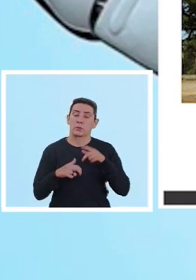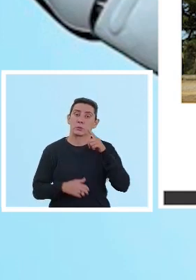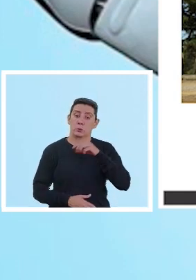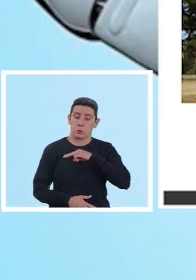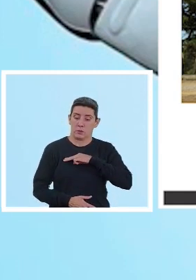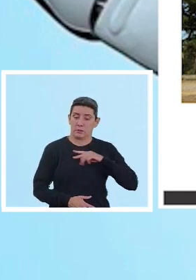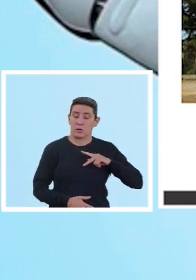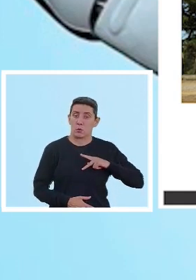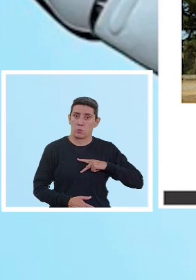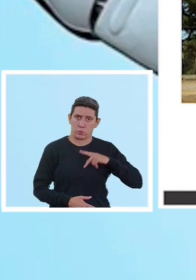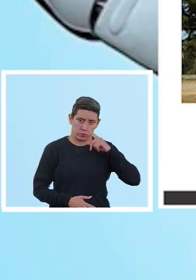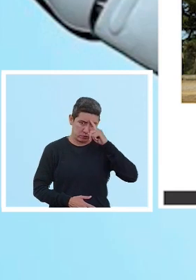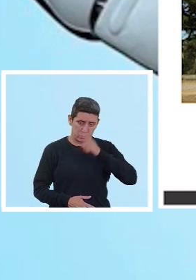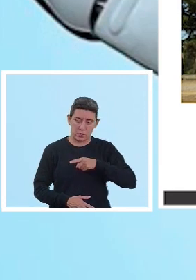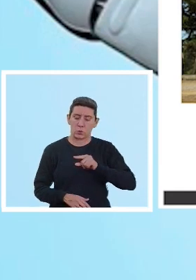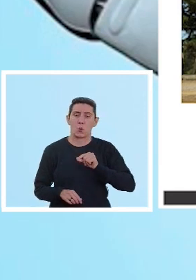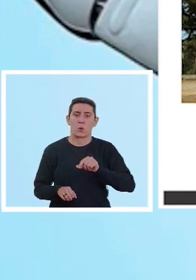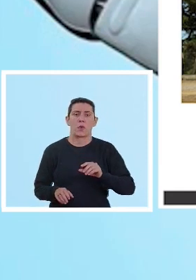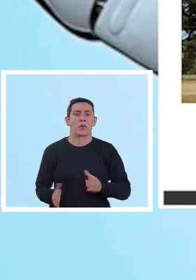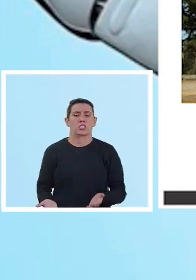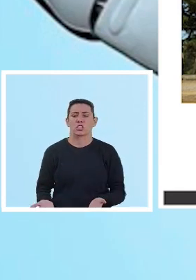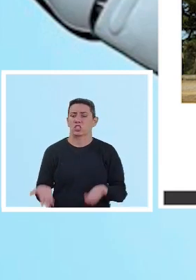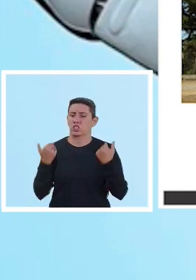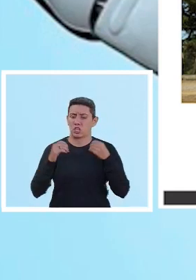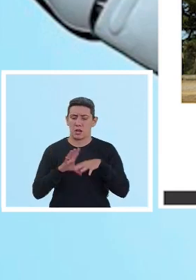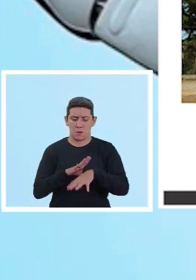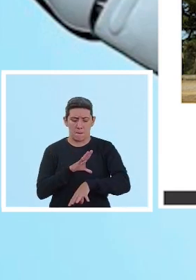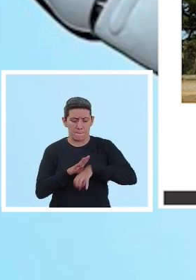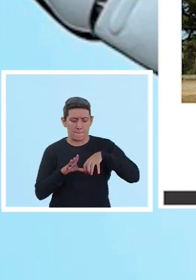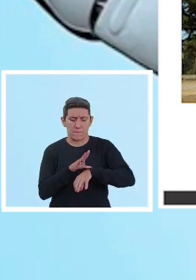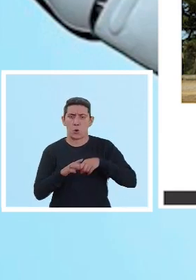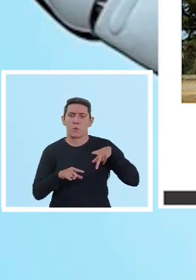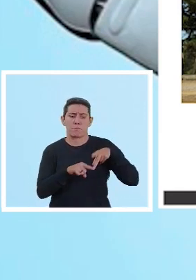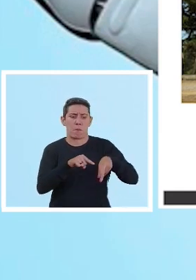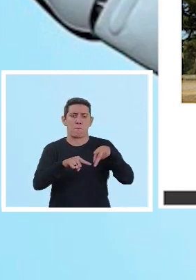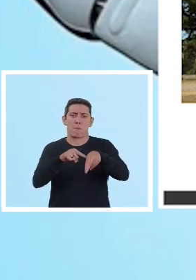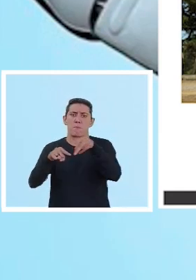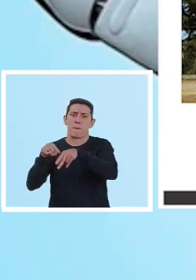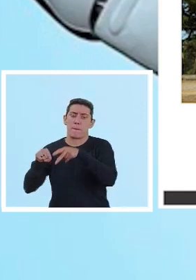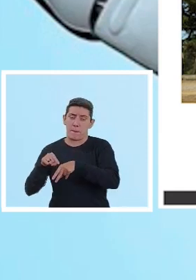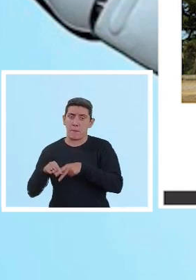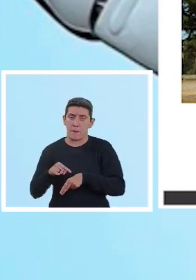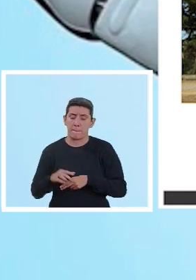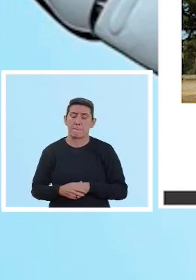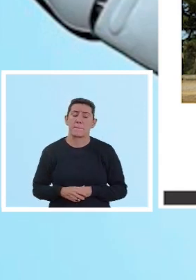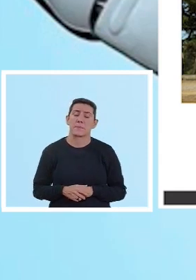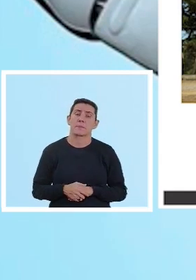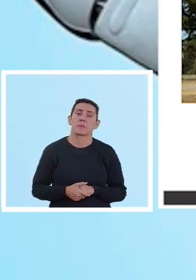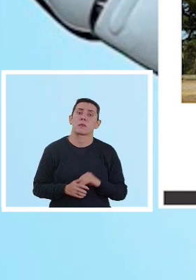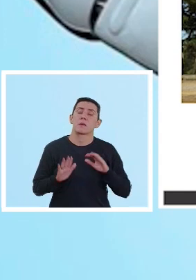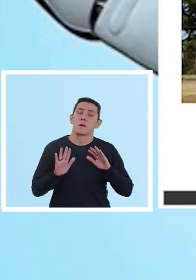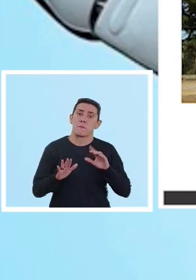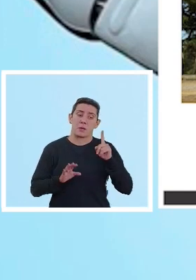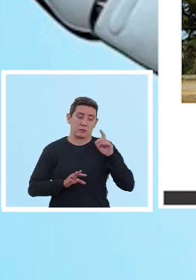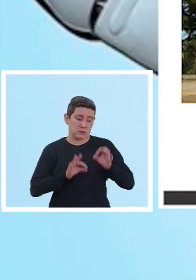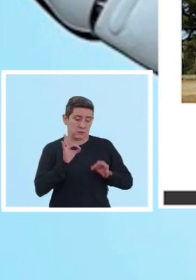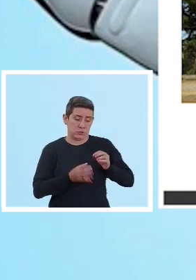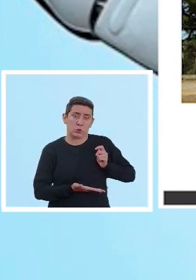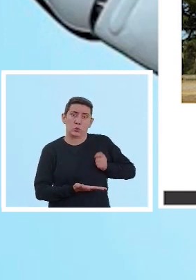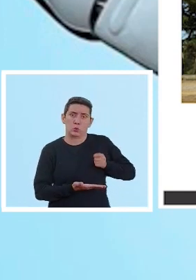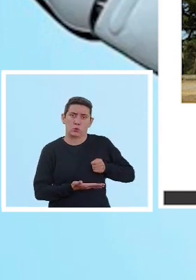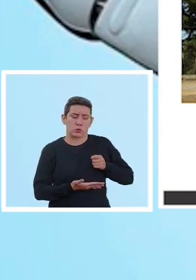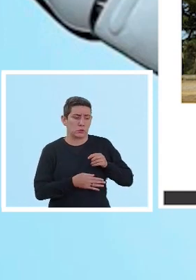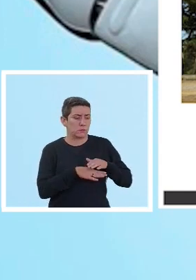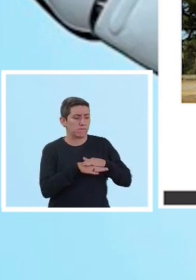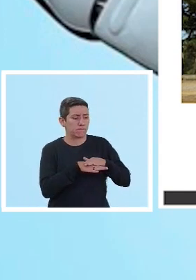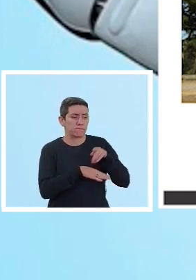E aí eu o juiz del Tribunal de Justiça entrar em contato com